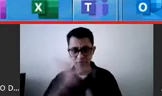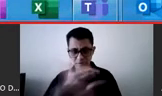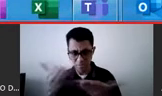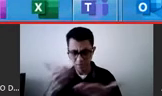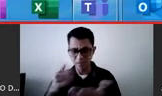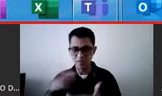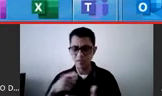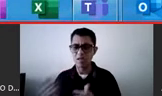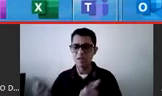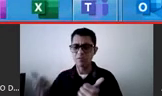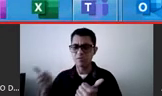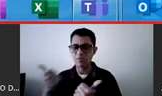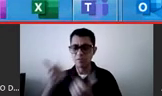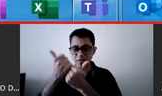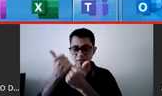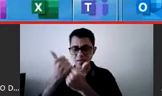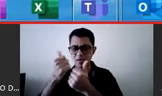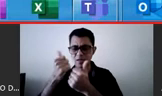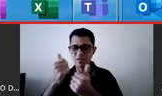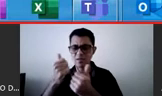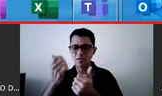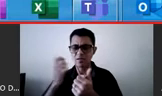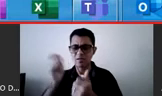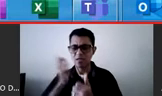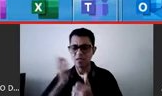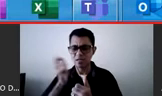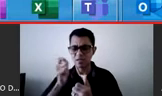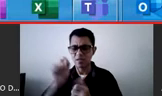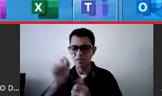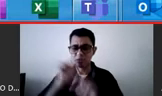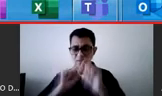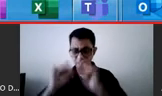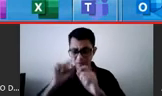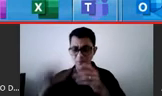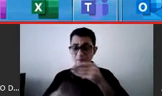também acrescentar também nessa nossa conversa?